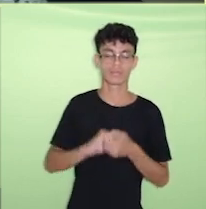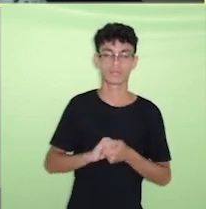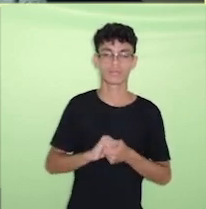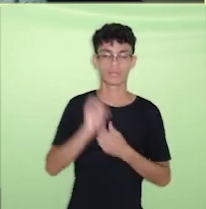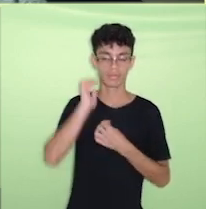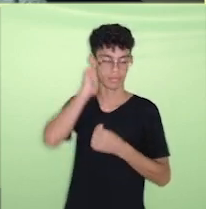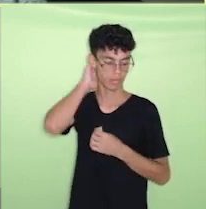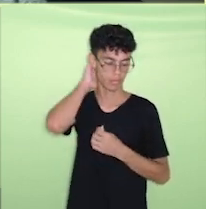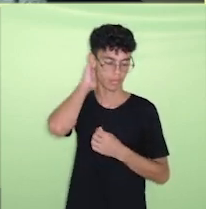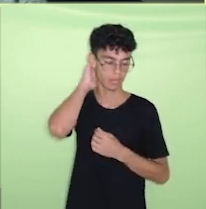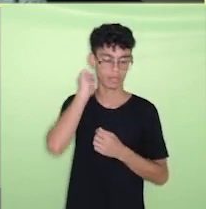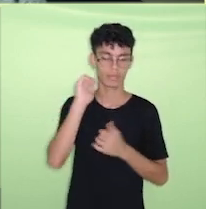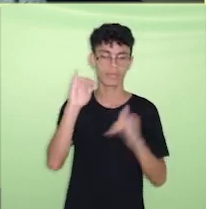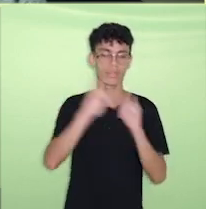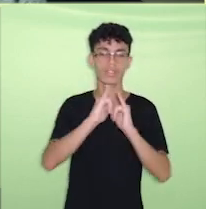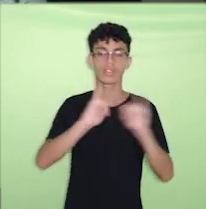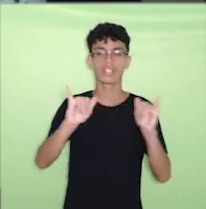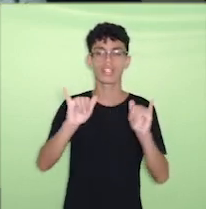fale.